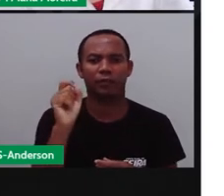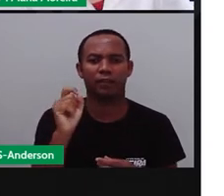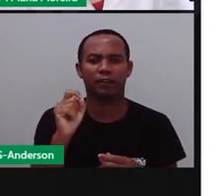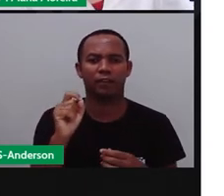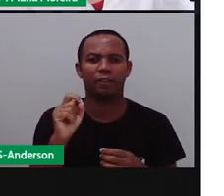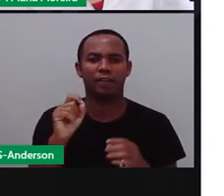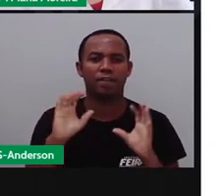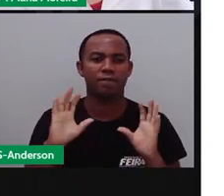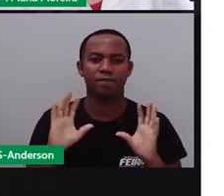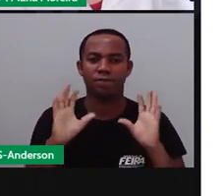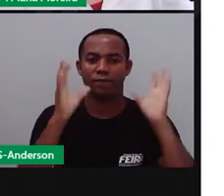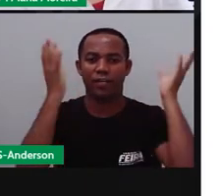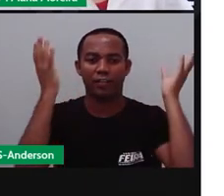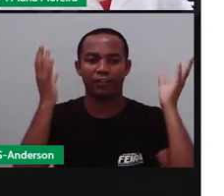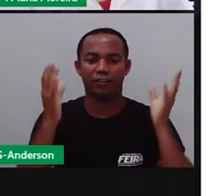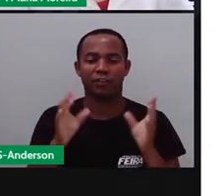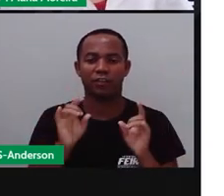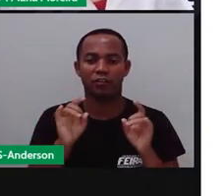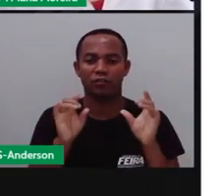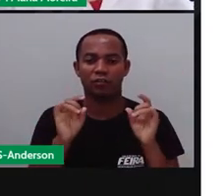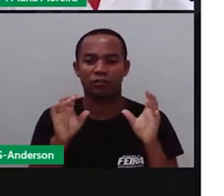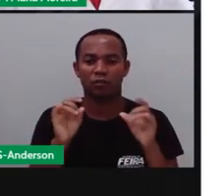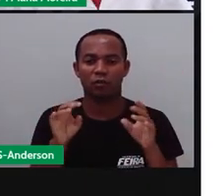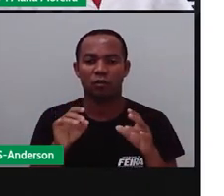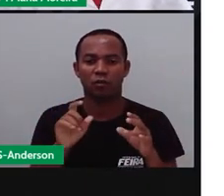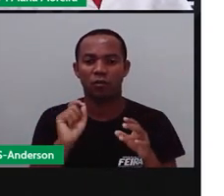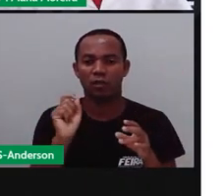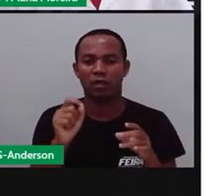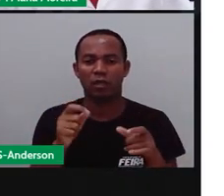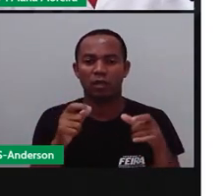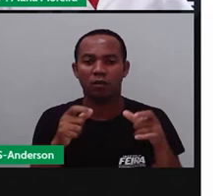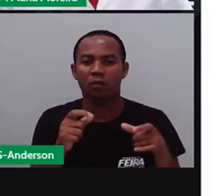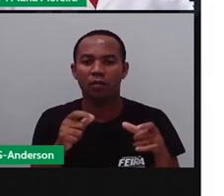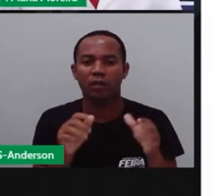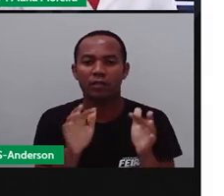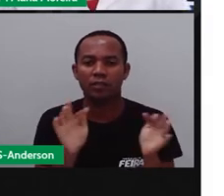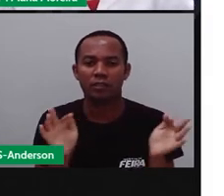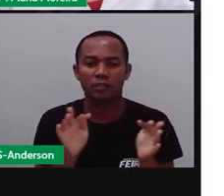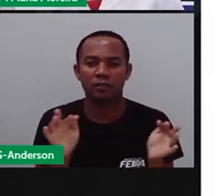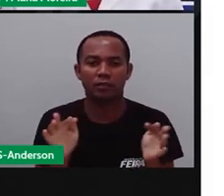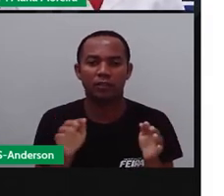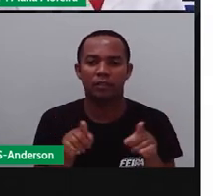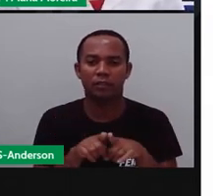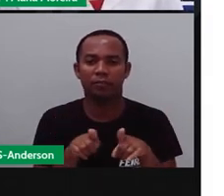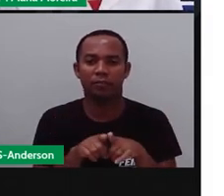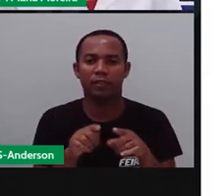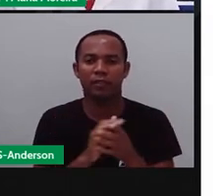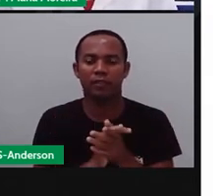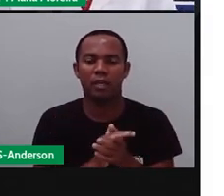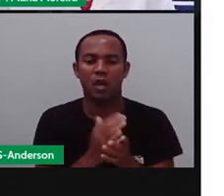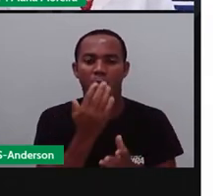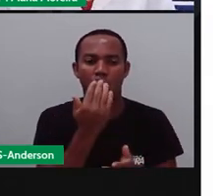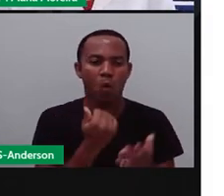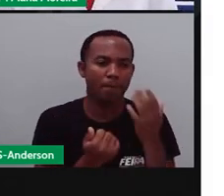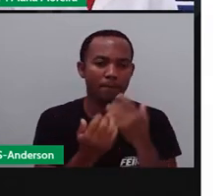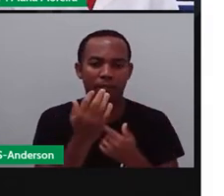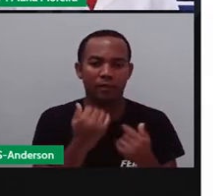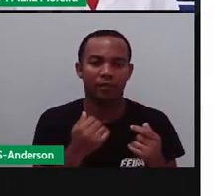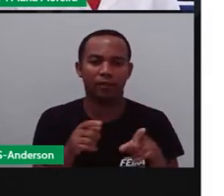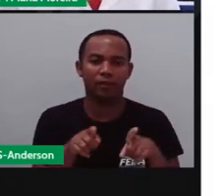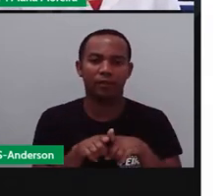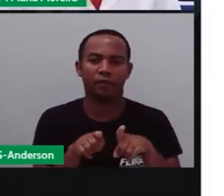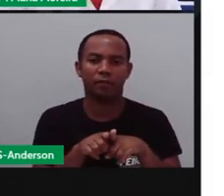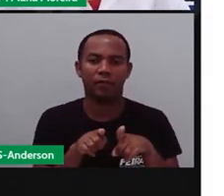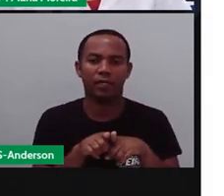festa do Divino, né, não se limita ao campo sagrado, ou seja, aos festejos religiosos. A comida também é